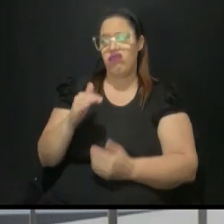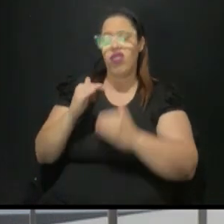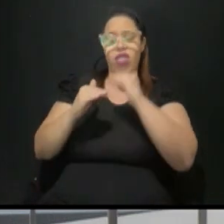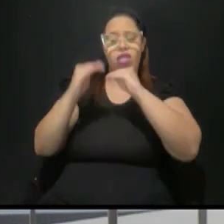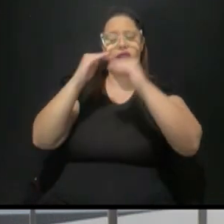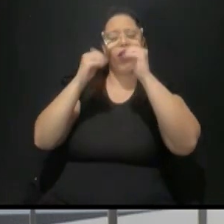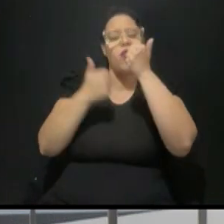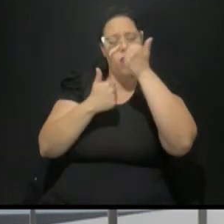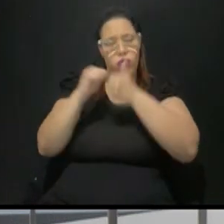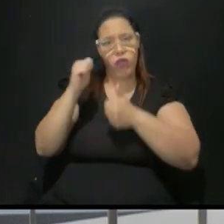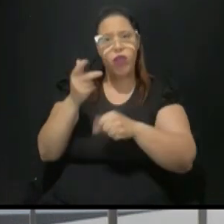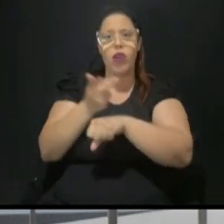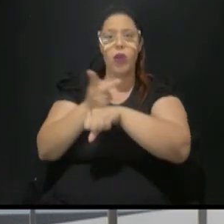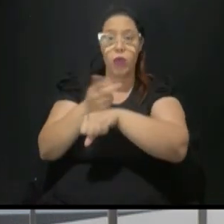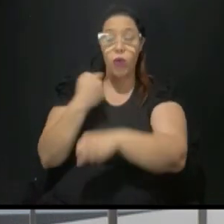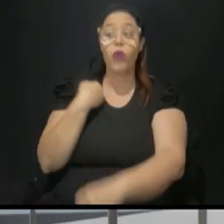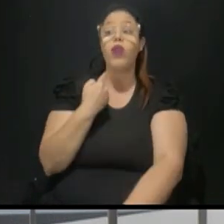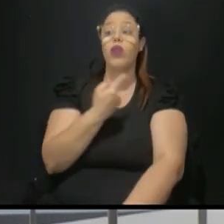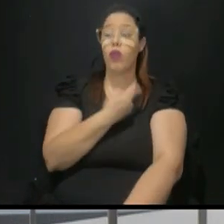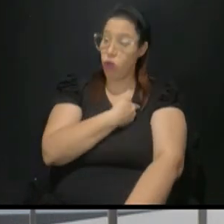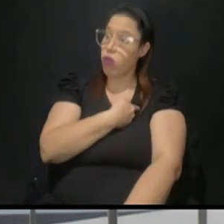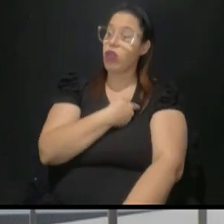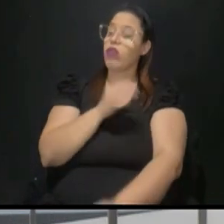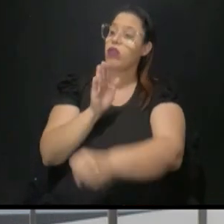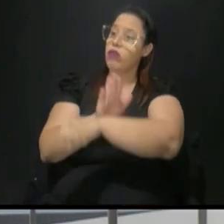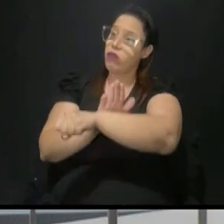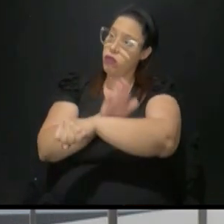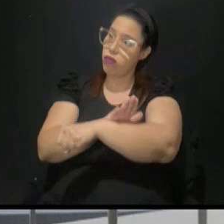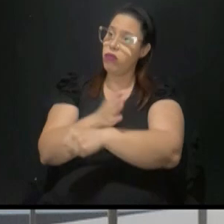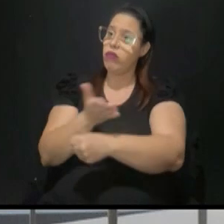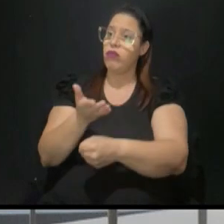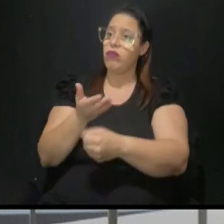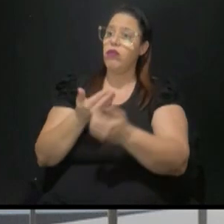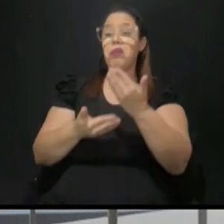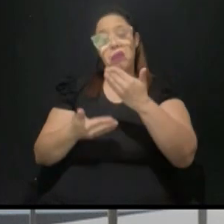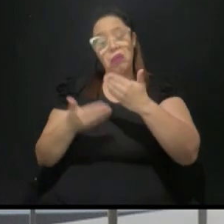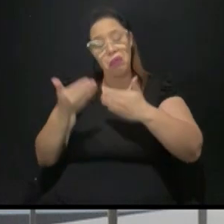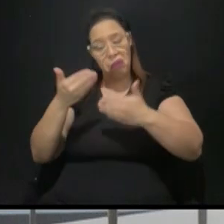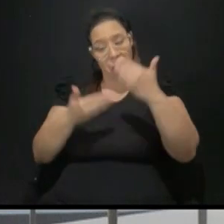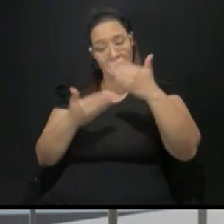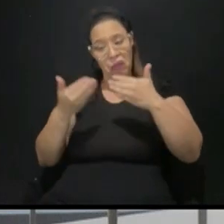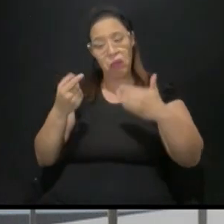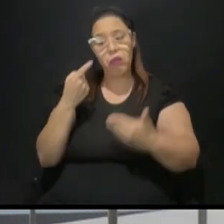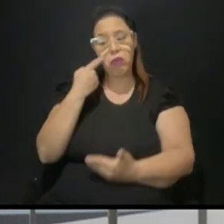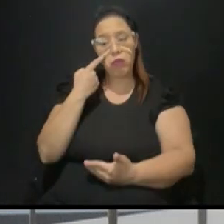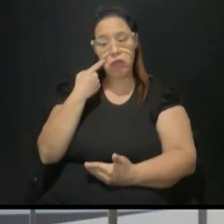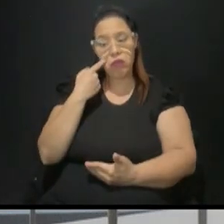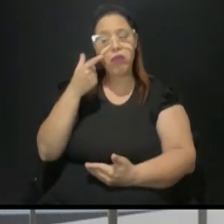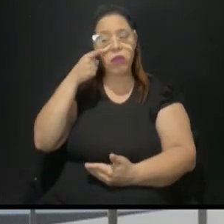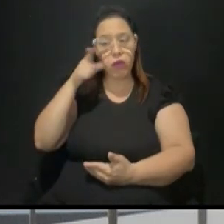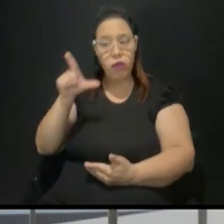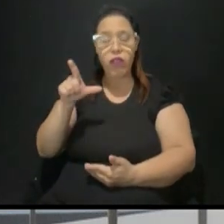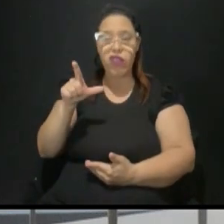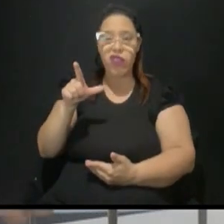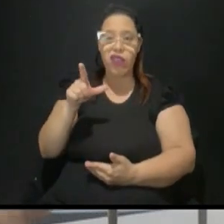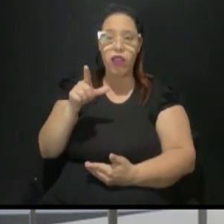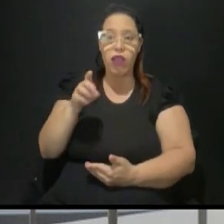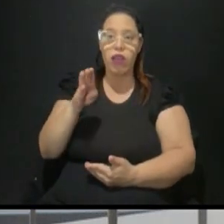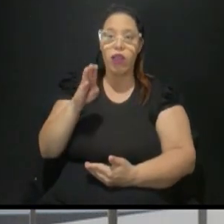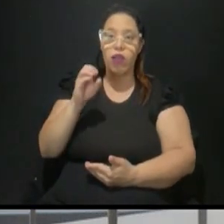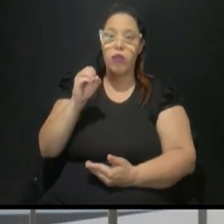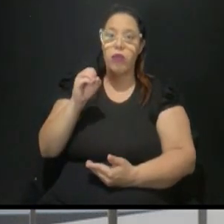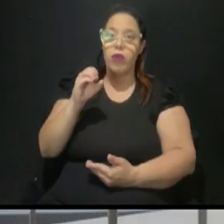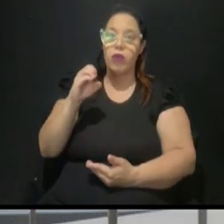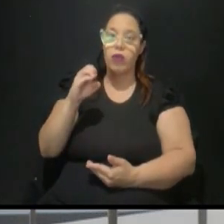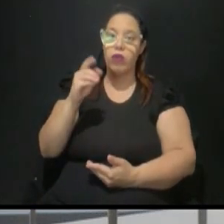a gente, né, para que a gente possa avaliar e ver se ele consegue praticar também a bocha, ou o handebol, ou